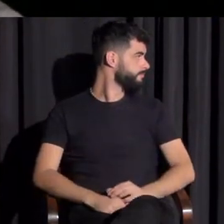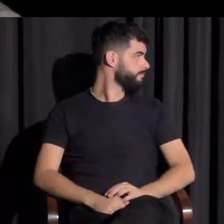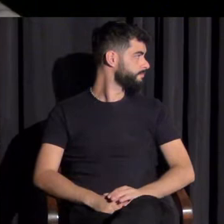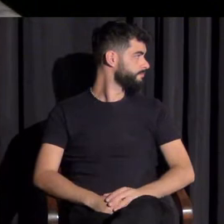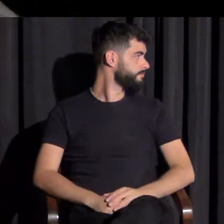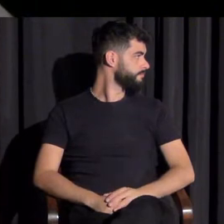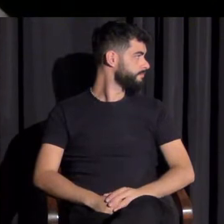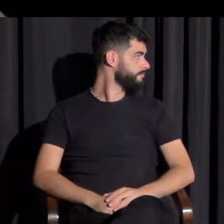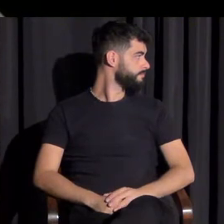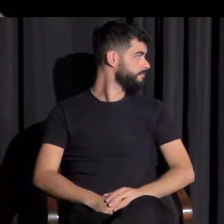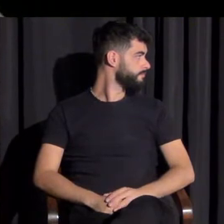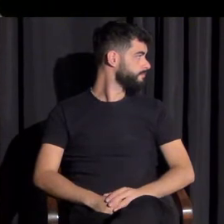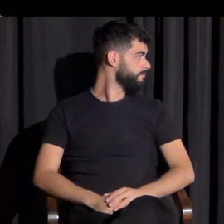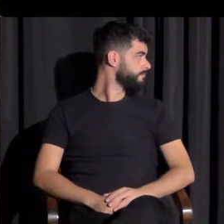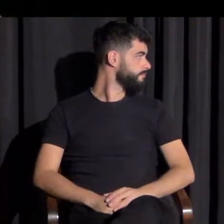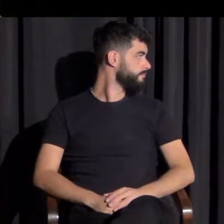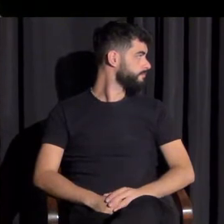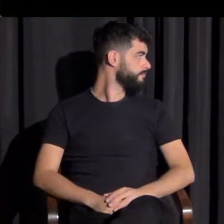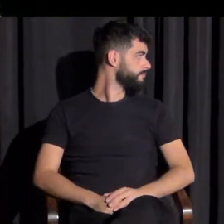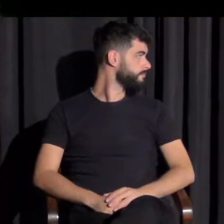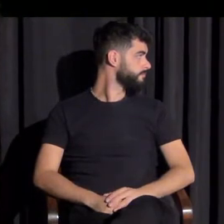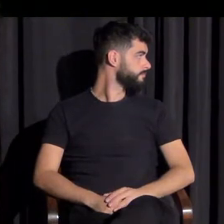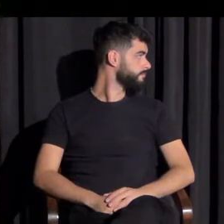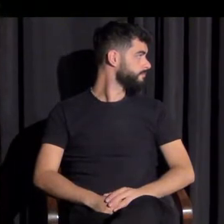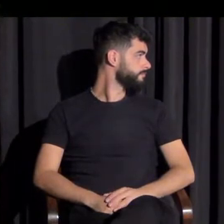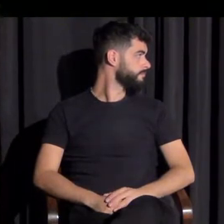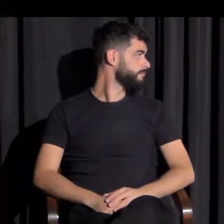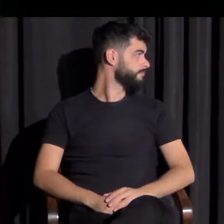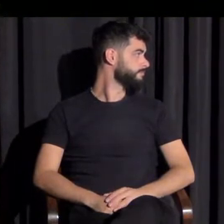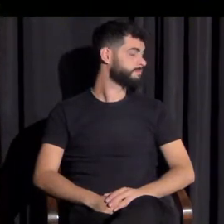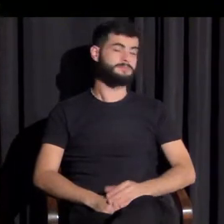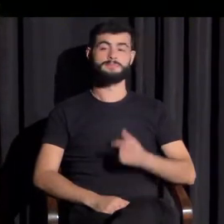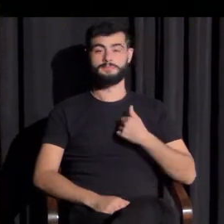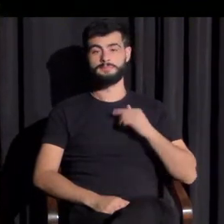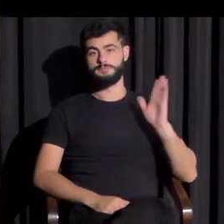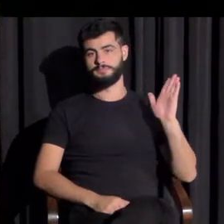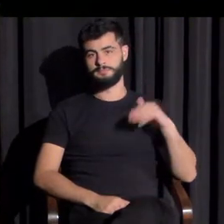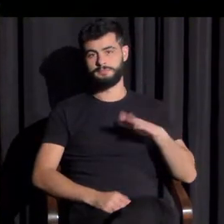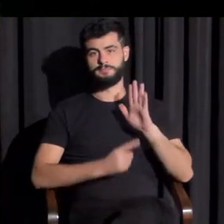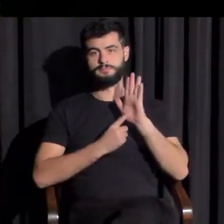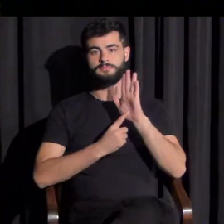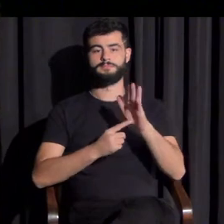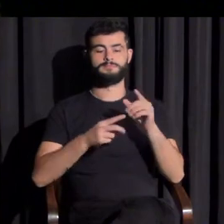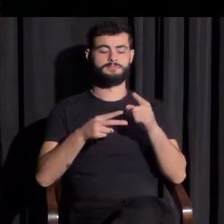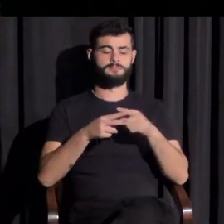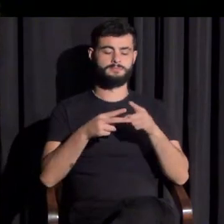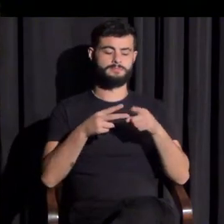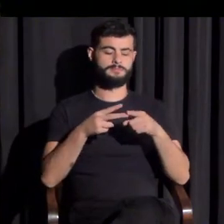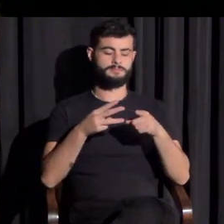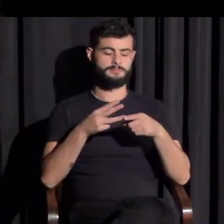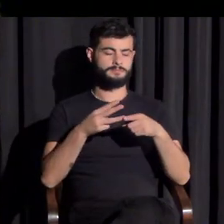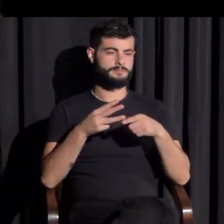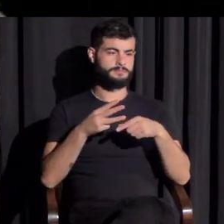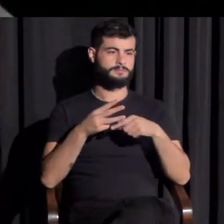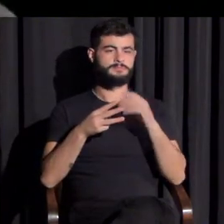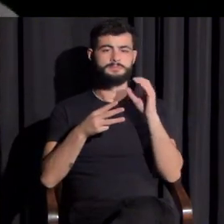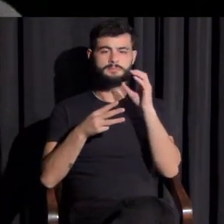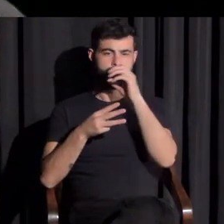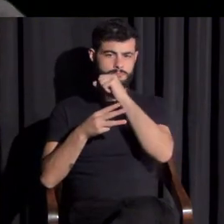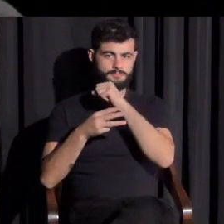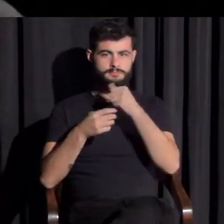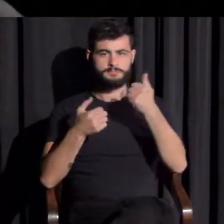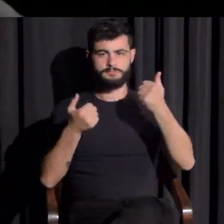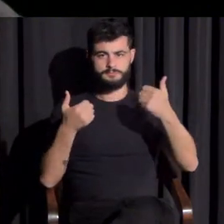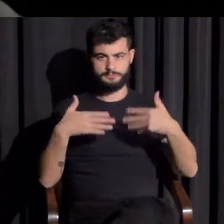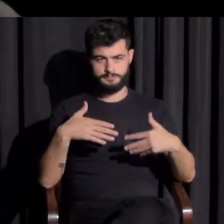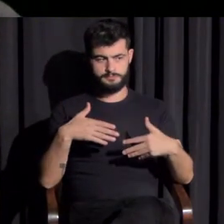E aí eu trouxe três questões rapidamente também para comentar um pouco.